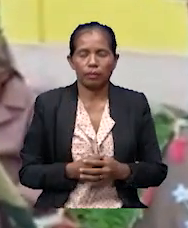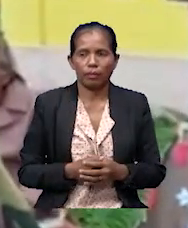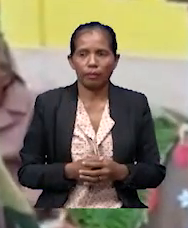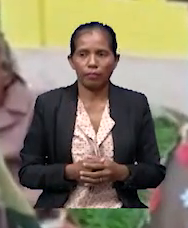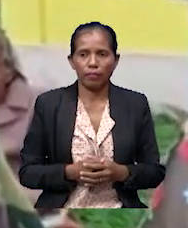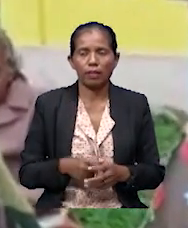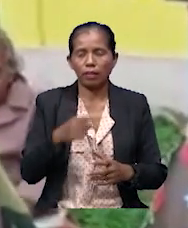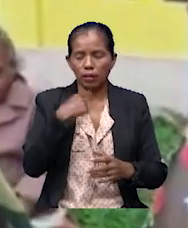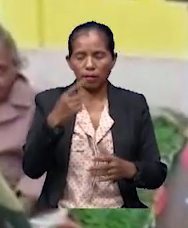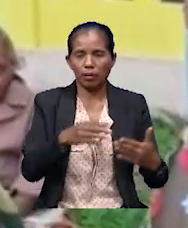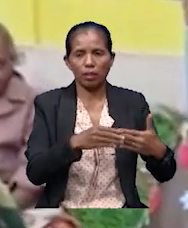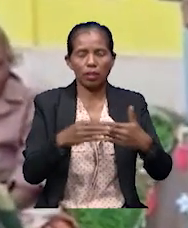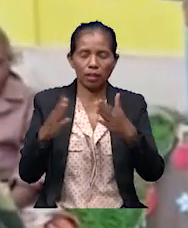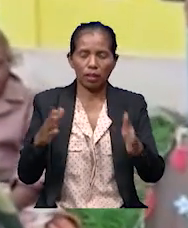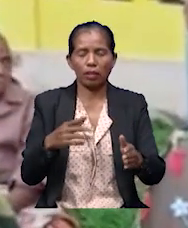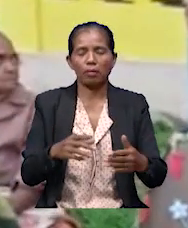sem a culpa um timor, lá já mas sendo